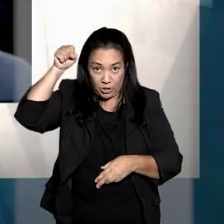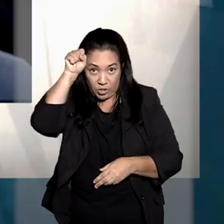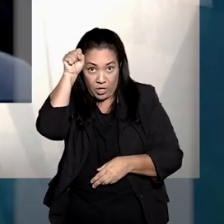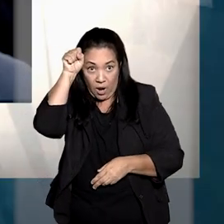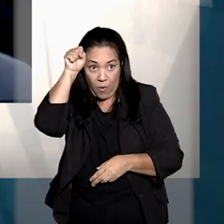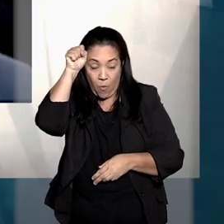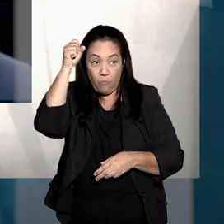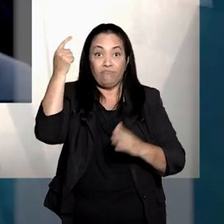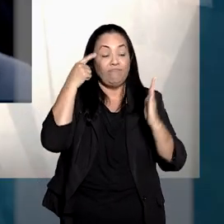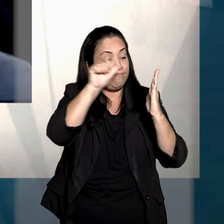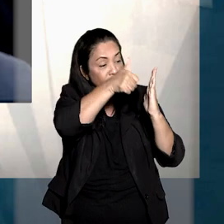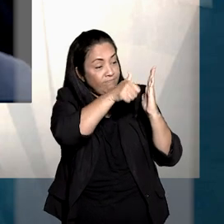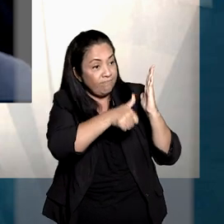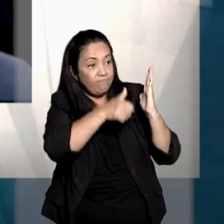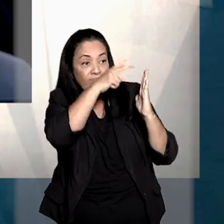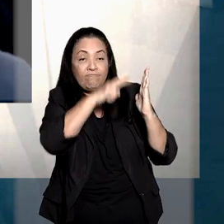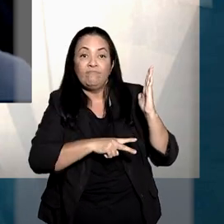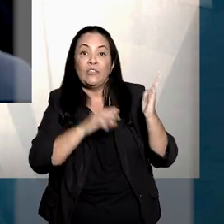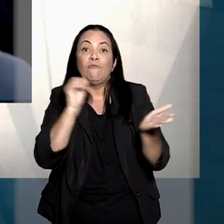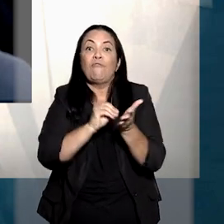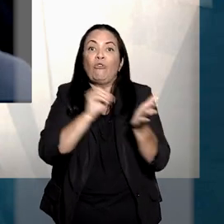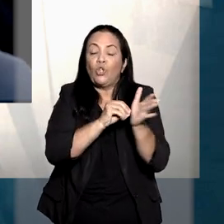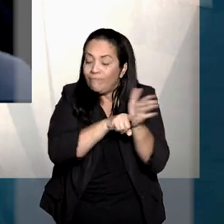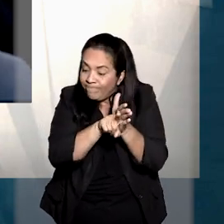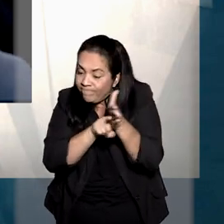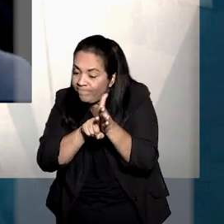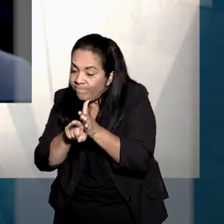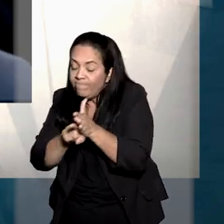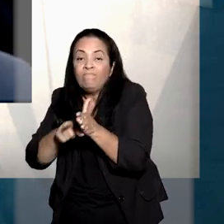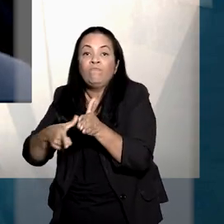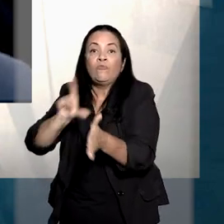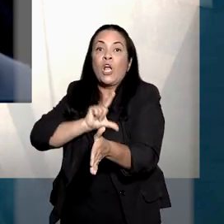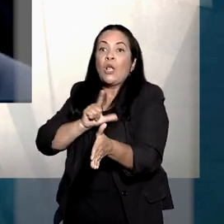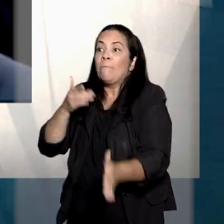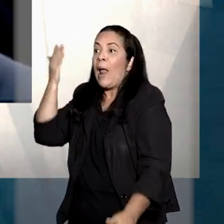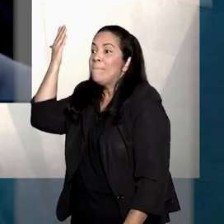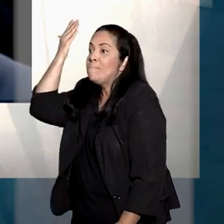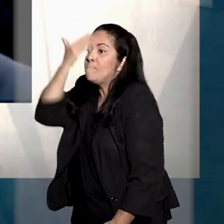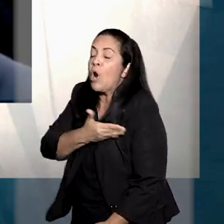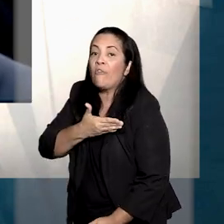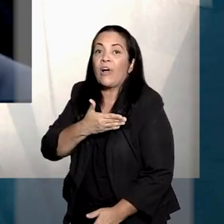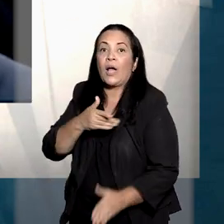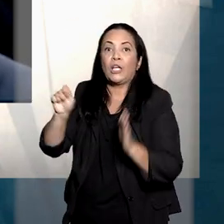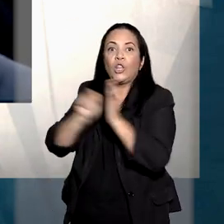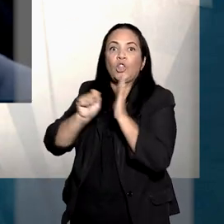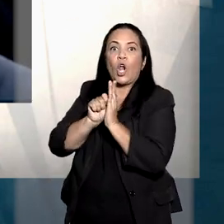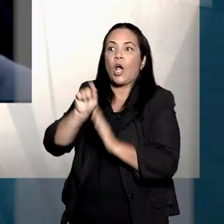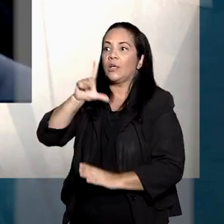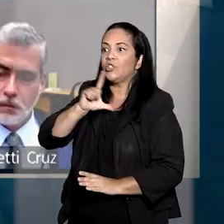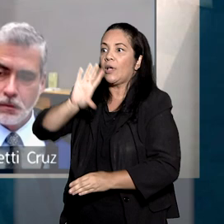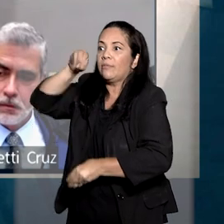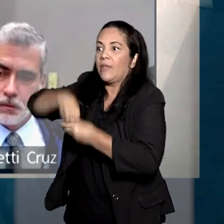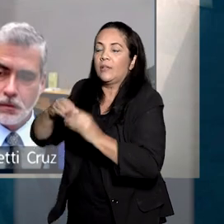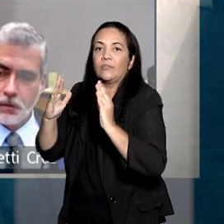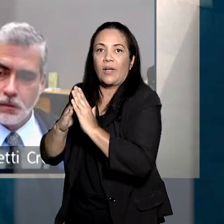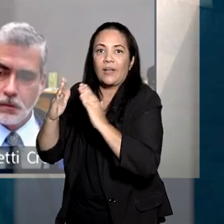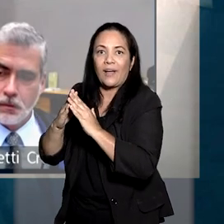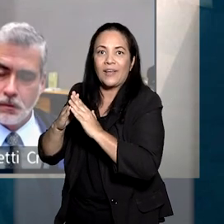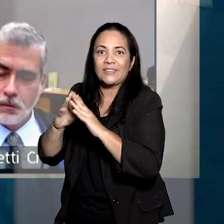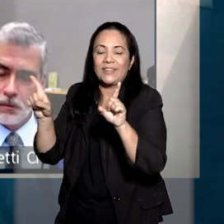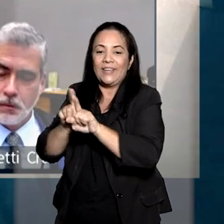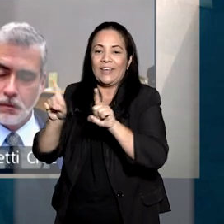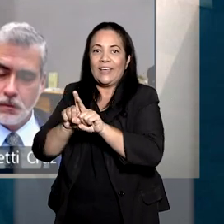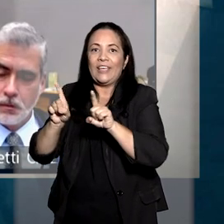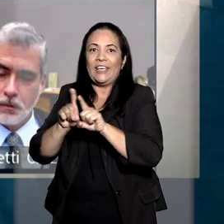Sebastião Reis Júnior observou que não houve investigação prévia que tem apontado indícios de droga no local além